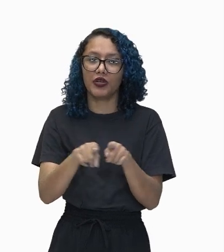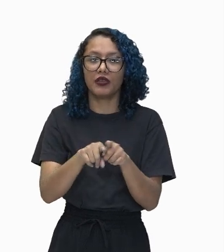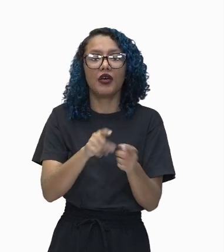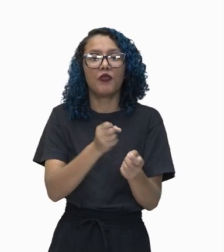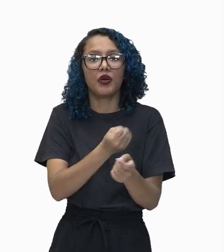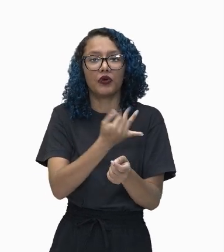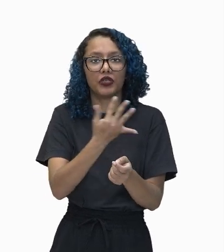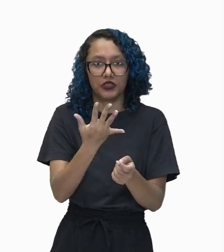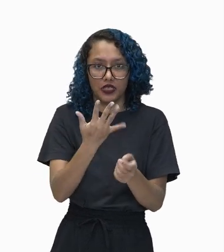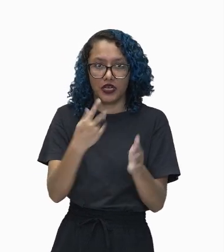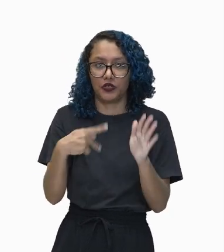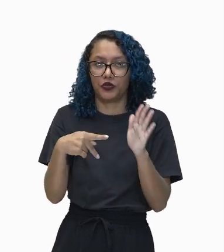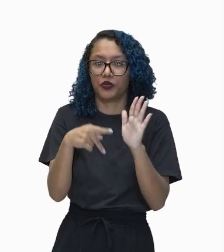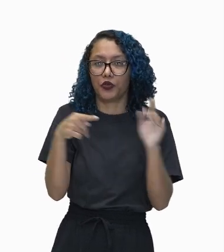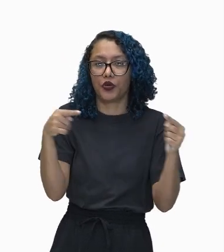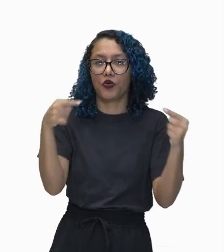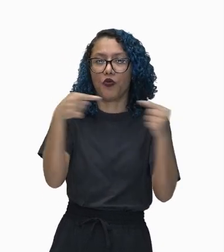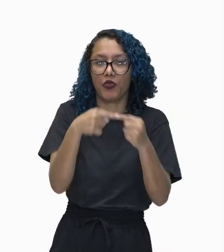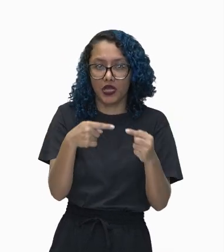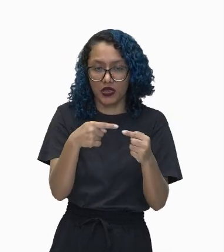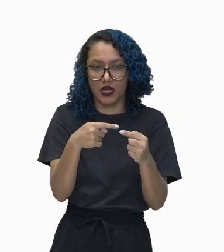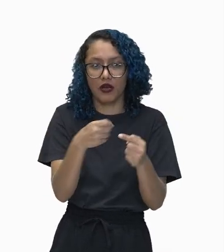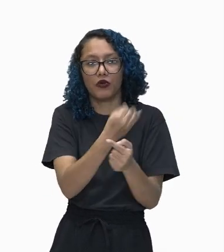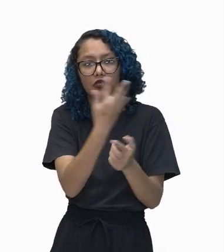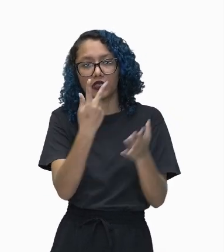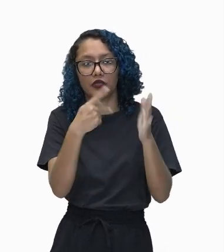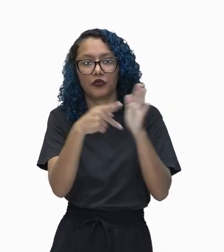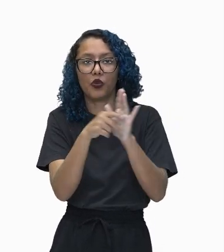seu sujeito. Lembra lá